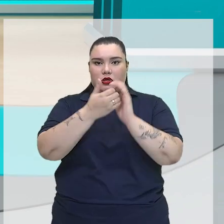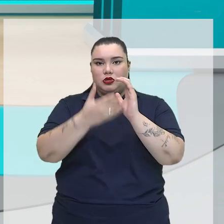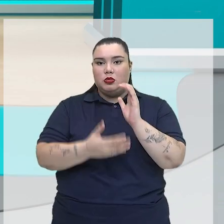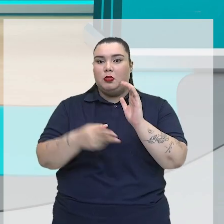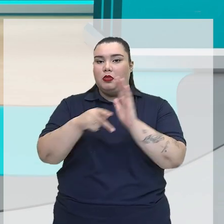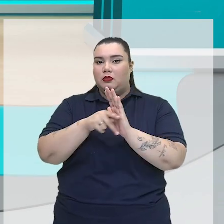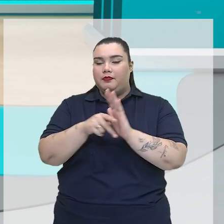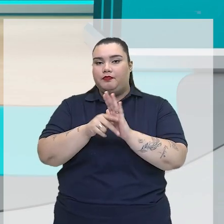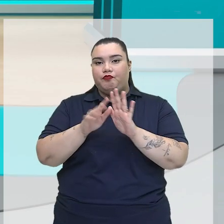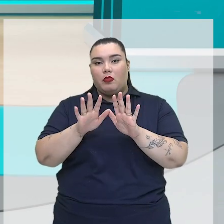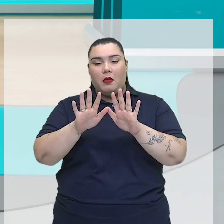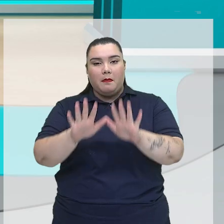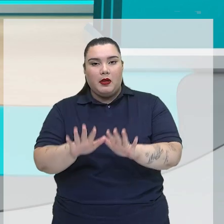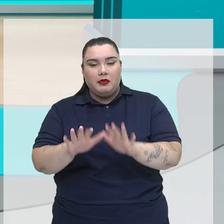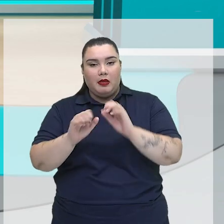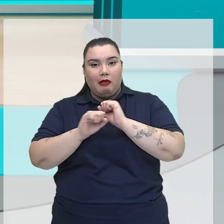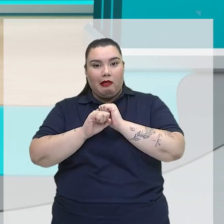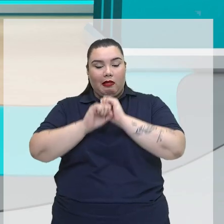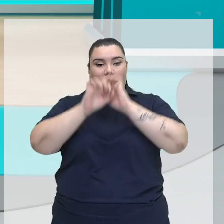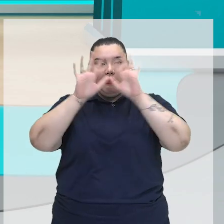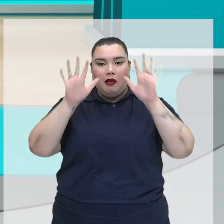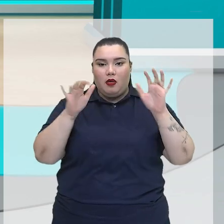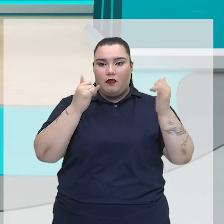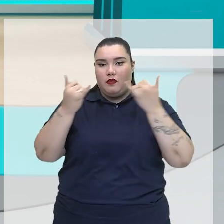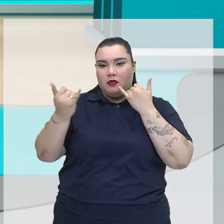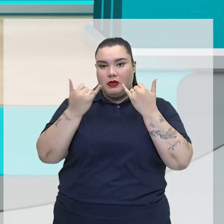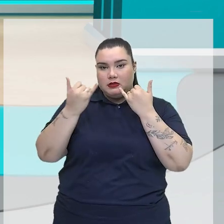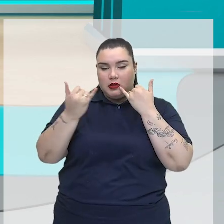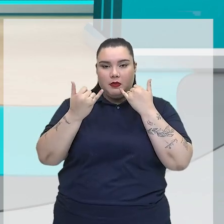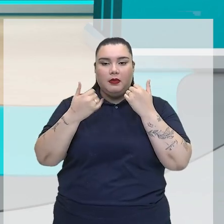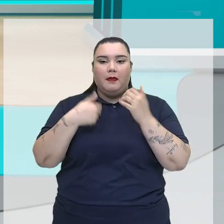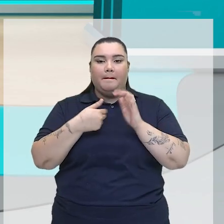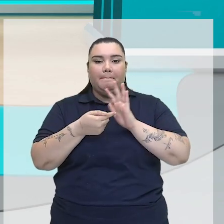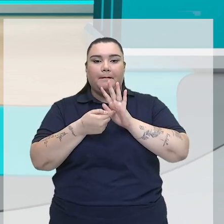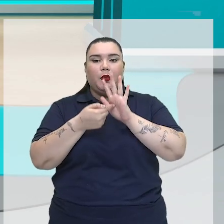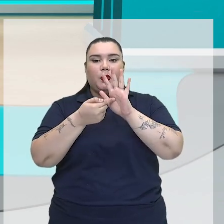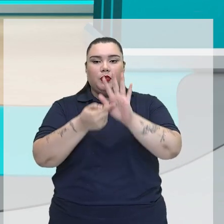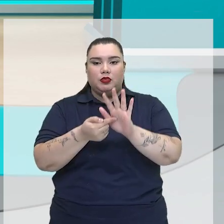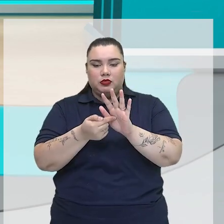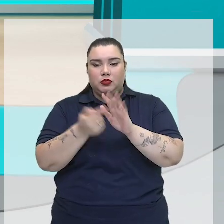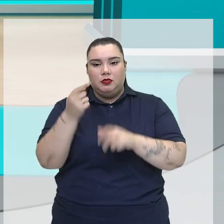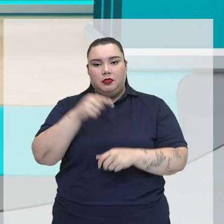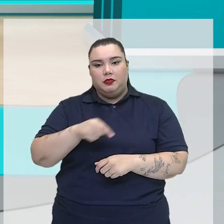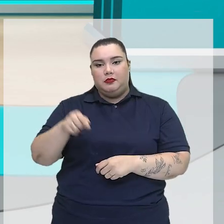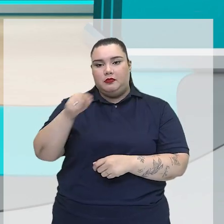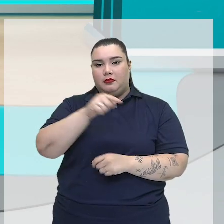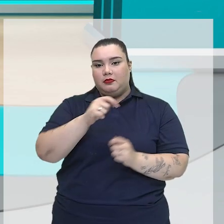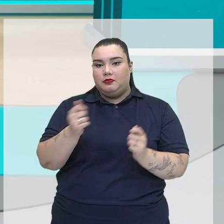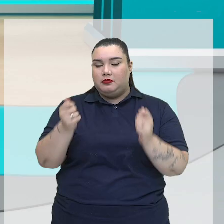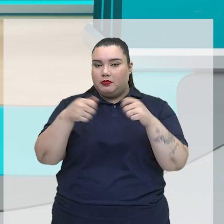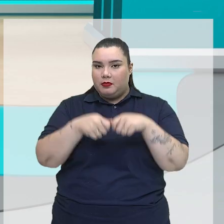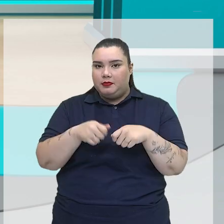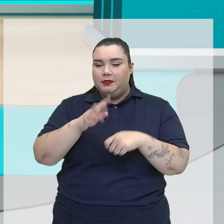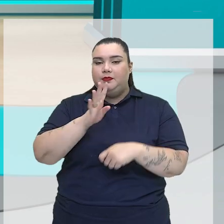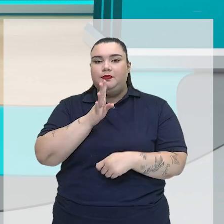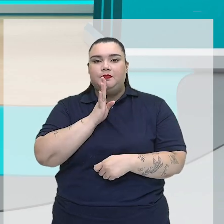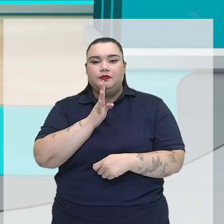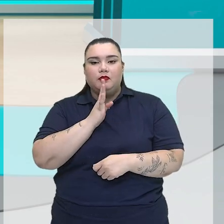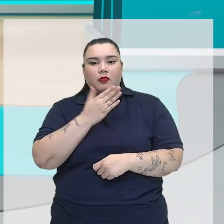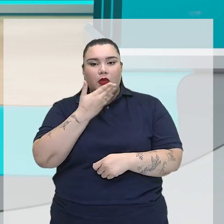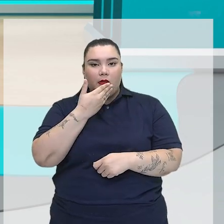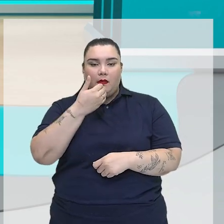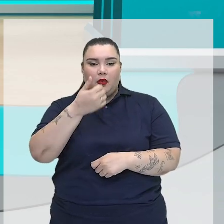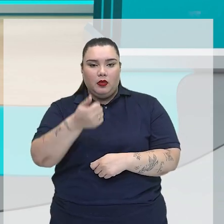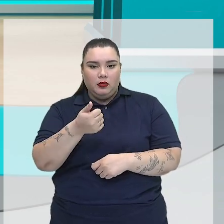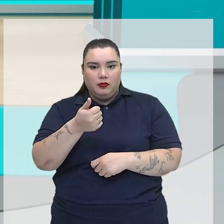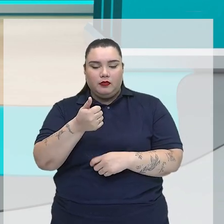Mas, para ficar bem clara essa informação, eu já trago aqui a divisão, para que vocês conheçam a divisão da